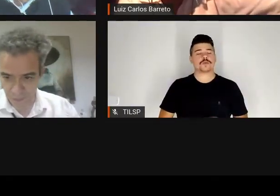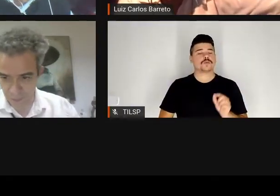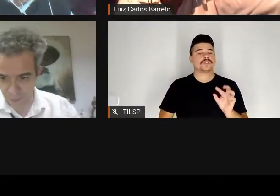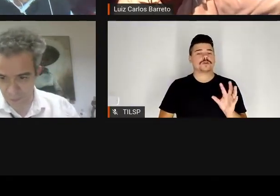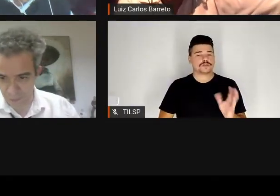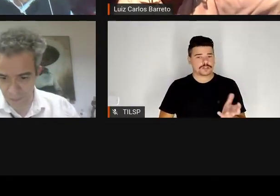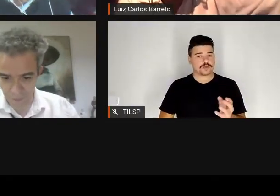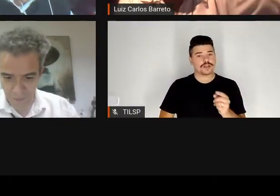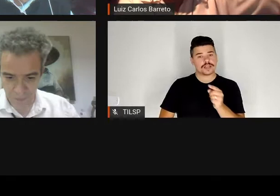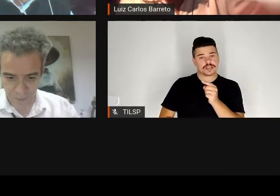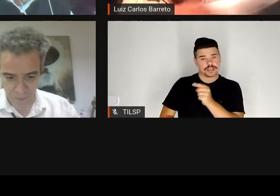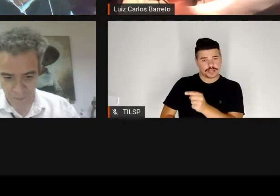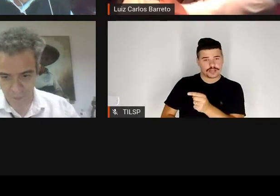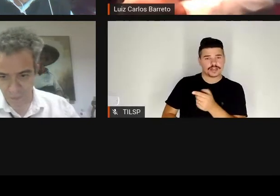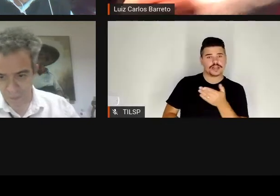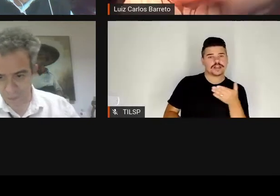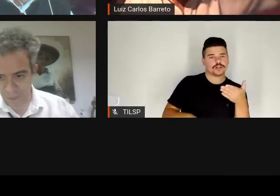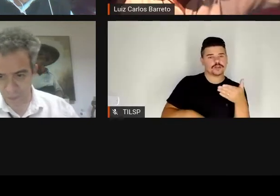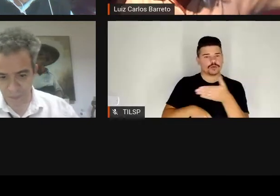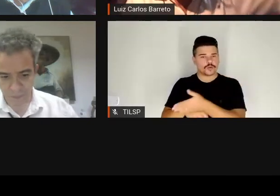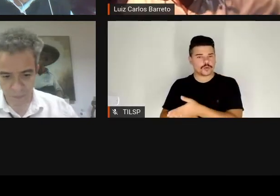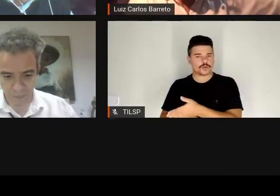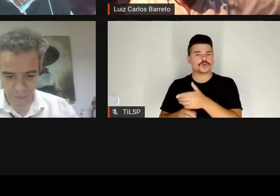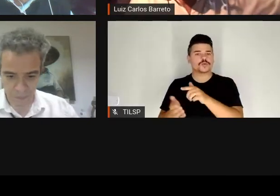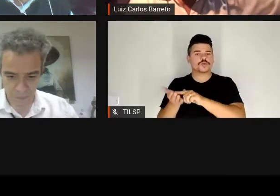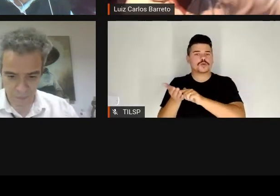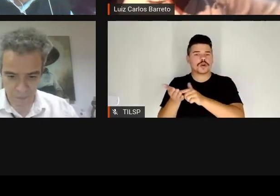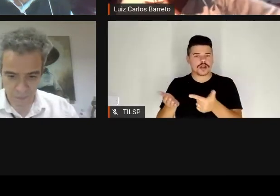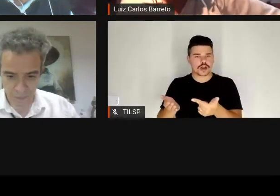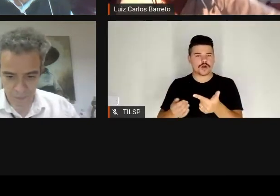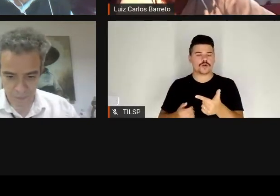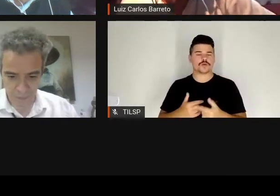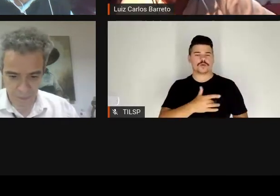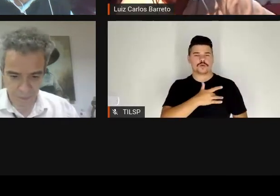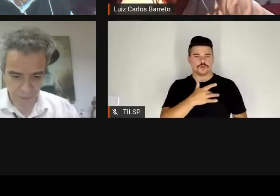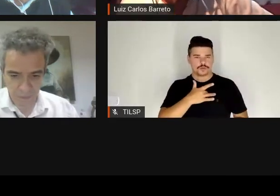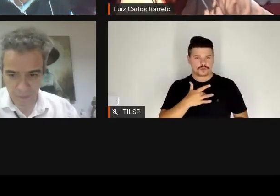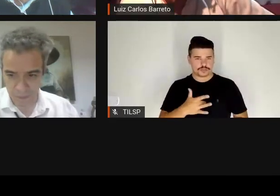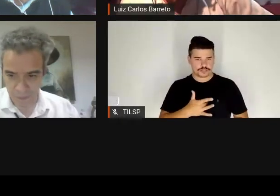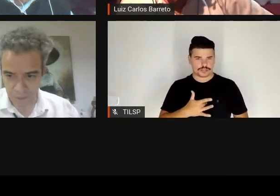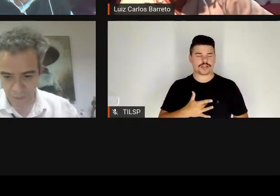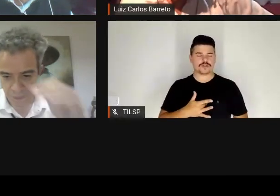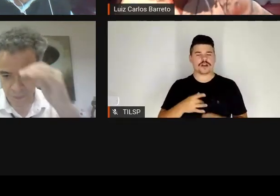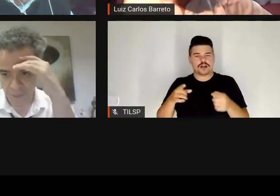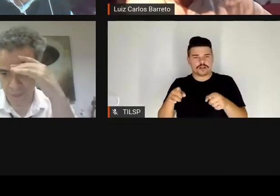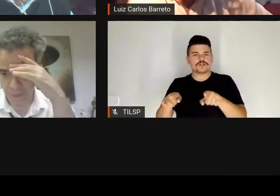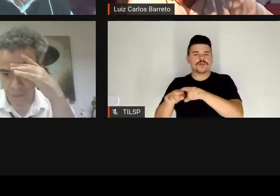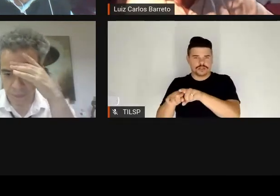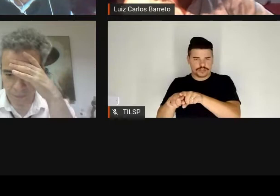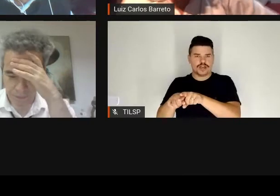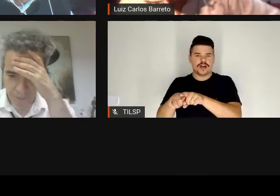para o Cruzeiro, ele vindo dos Diários Associados diretamente, eu